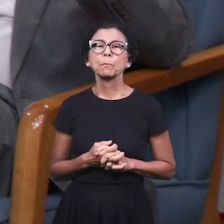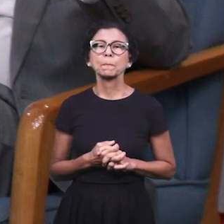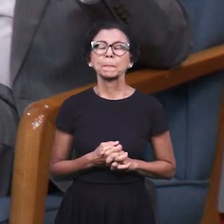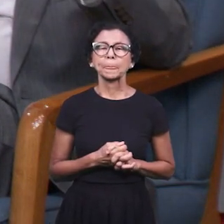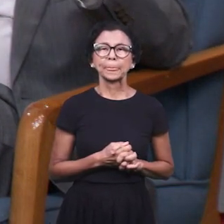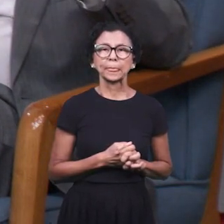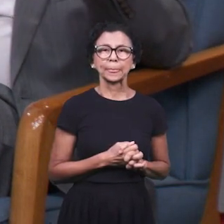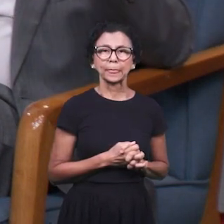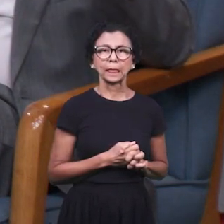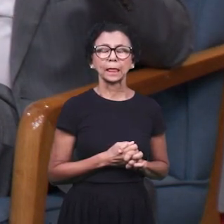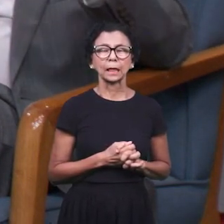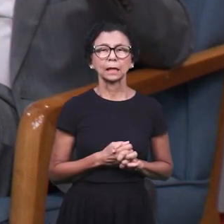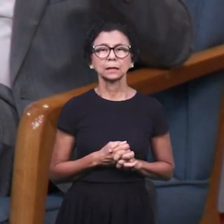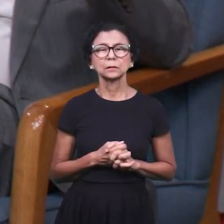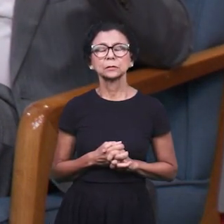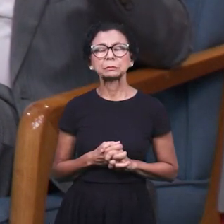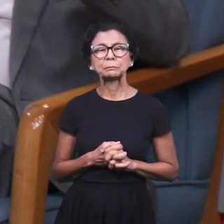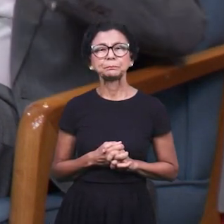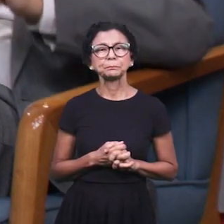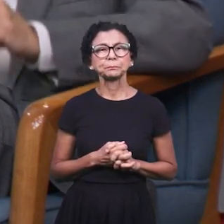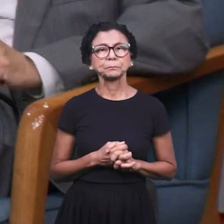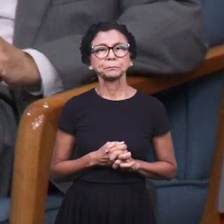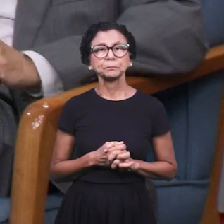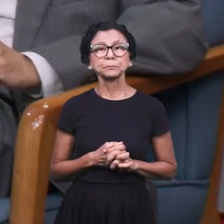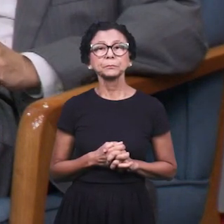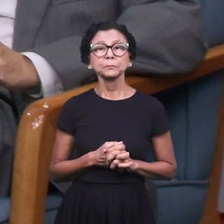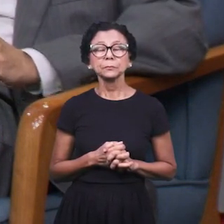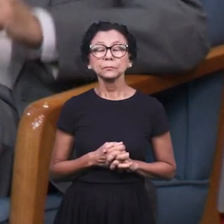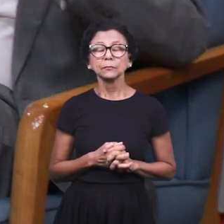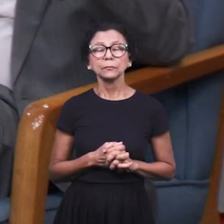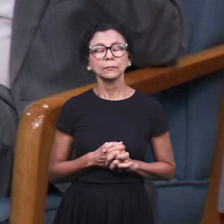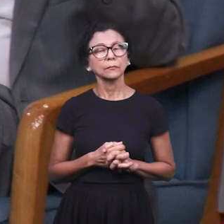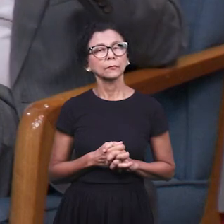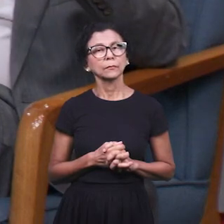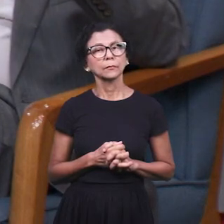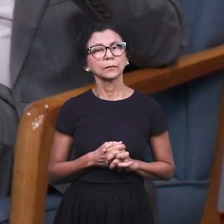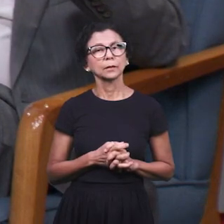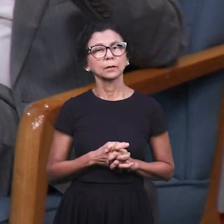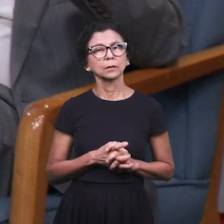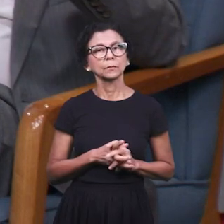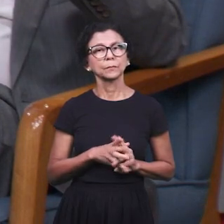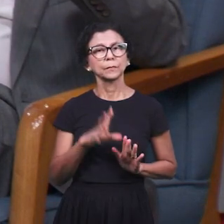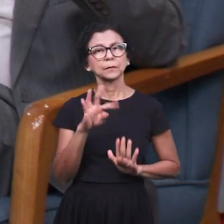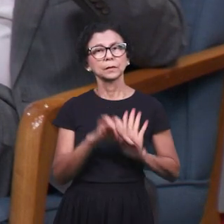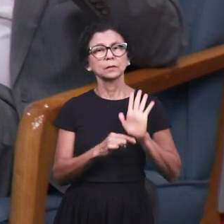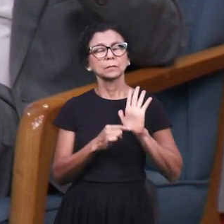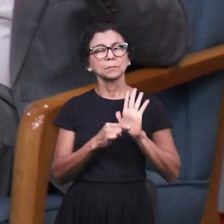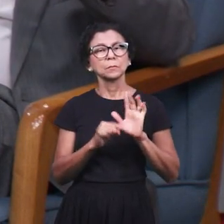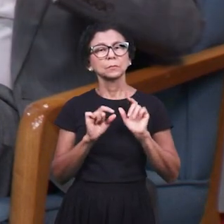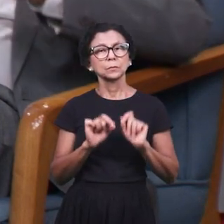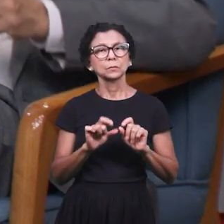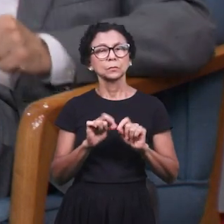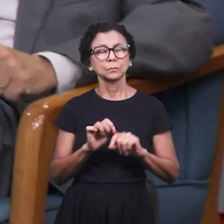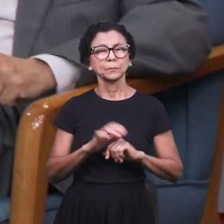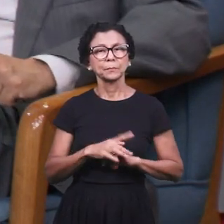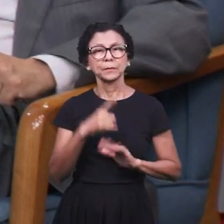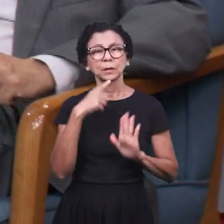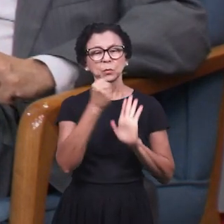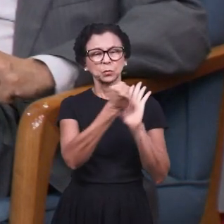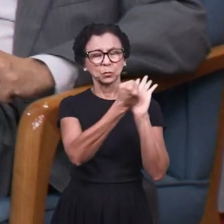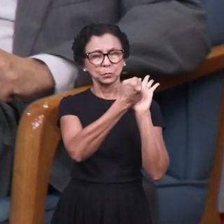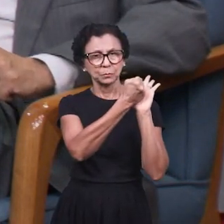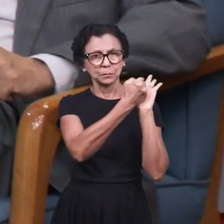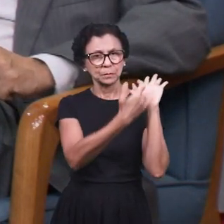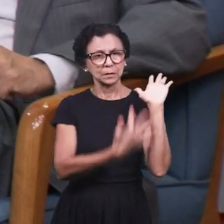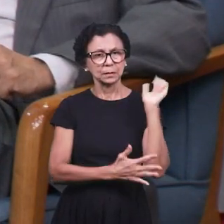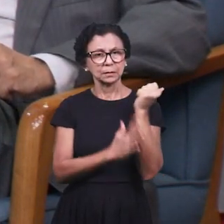que ele, o sangue de Jesus, nos deu essa condição.